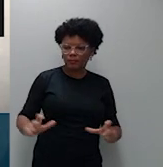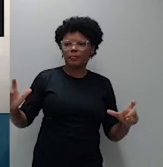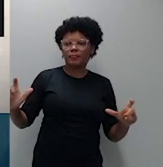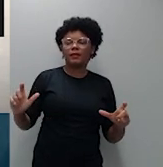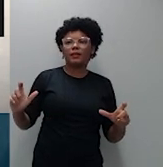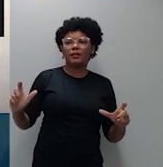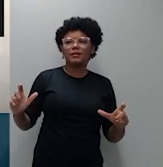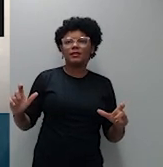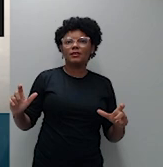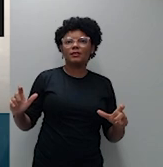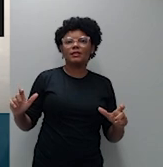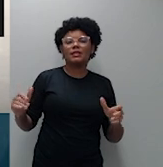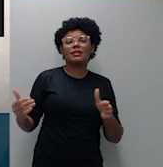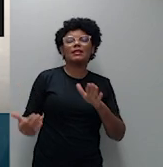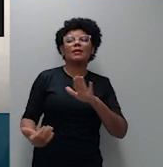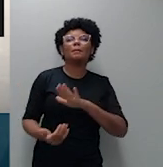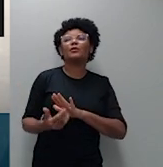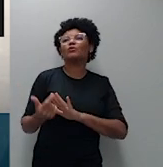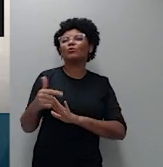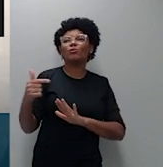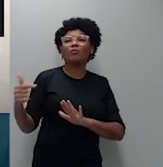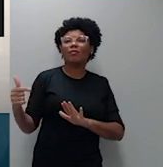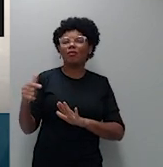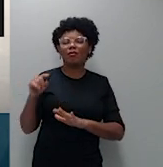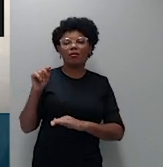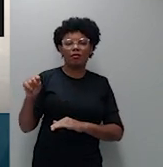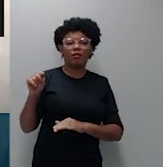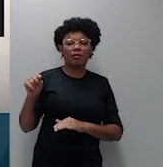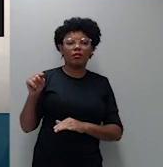do objeto de